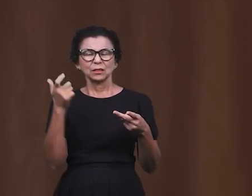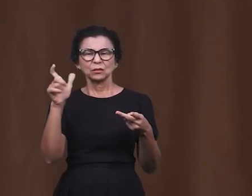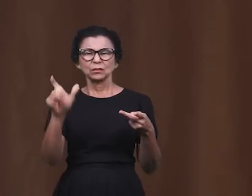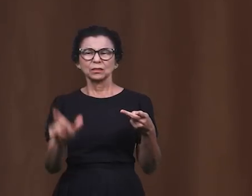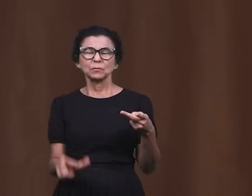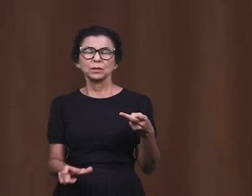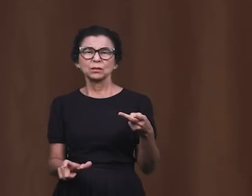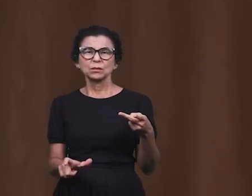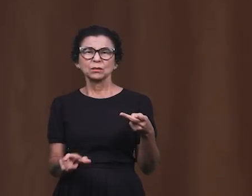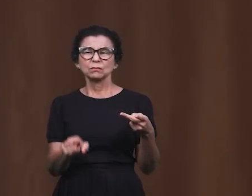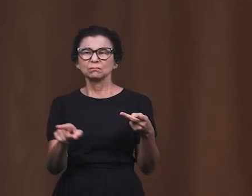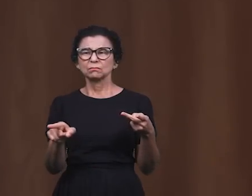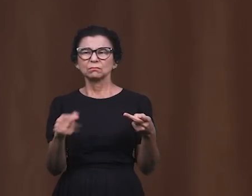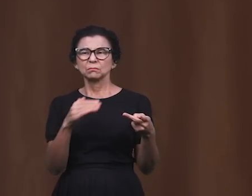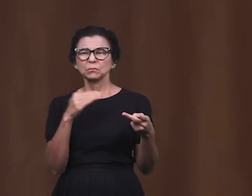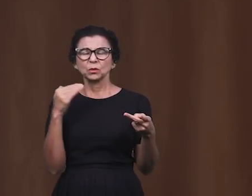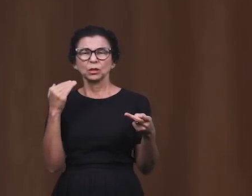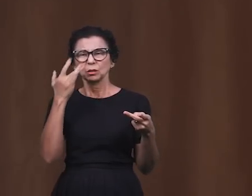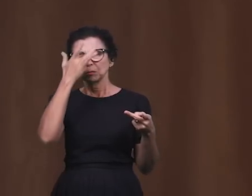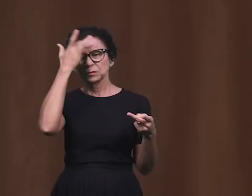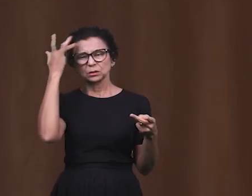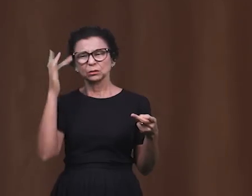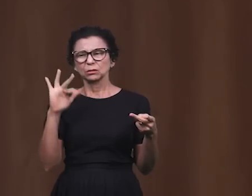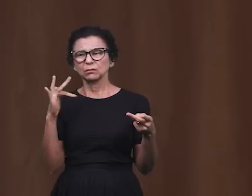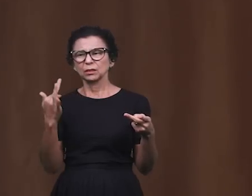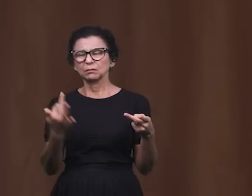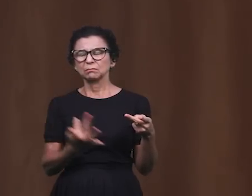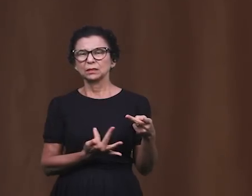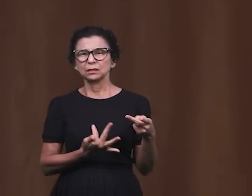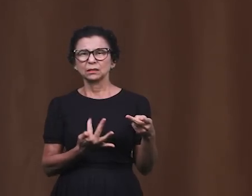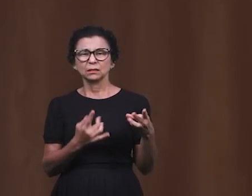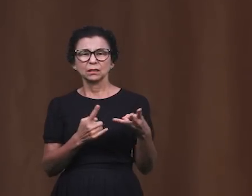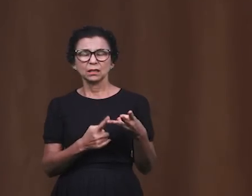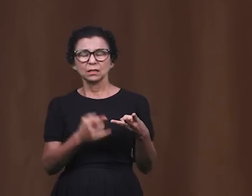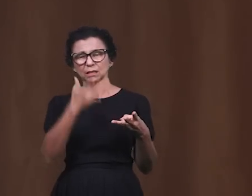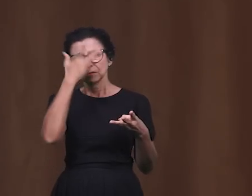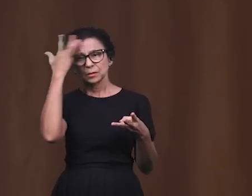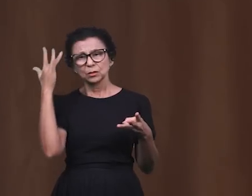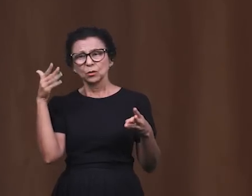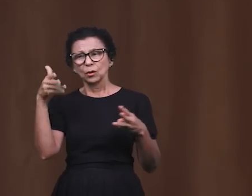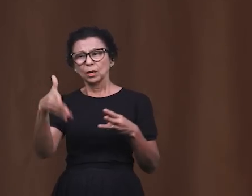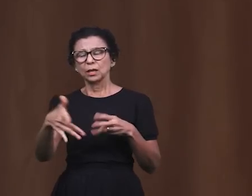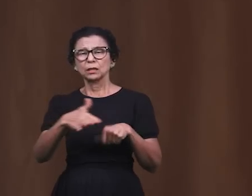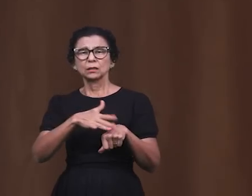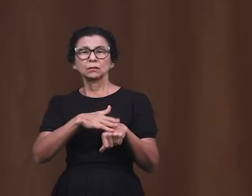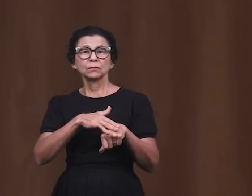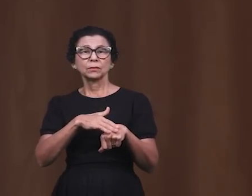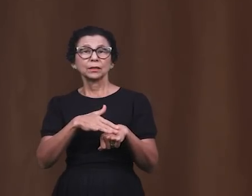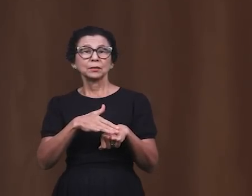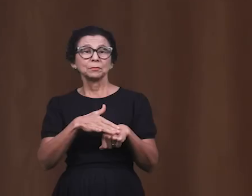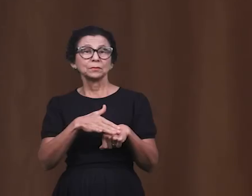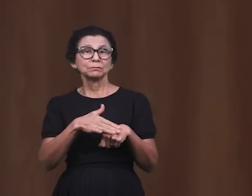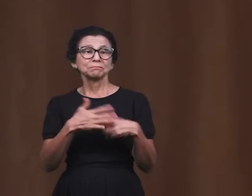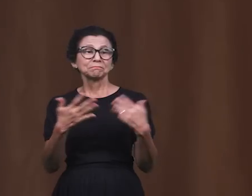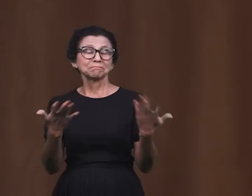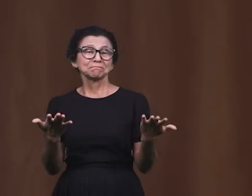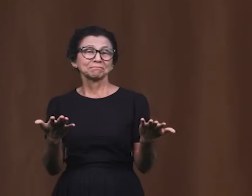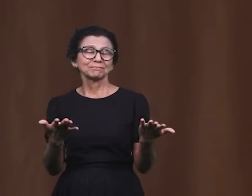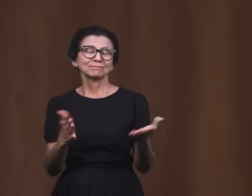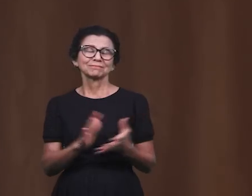às vezes perdeu, alguém partiu, o outro às vezes entra enfermo. Então, mas